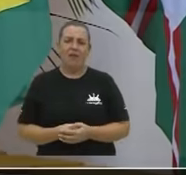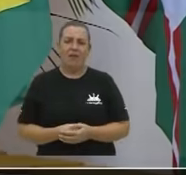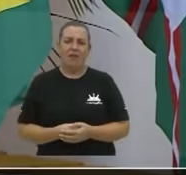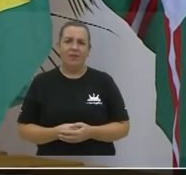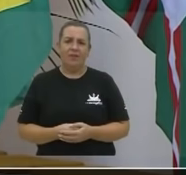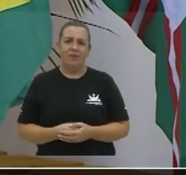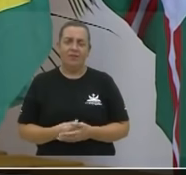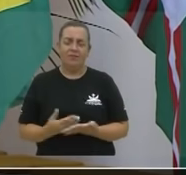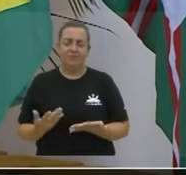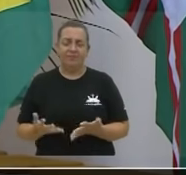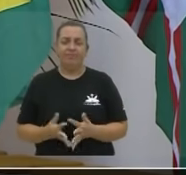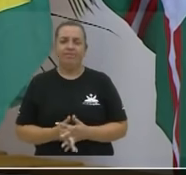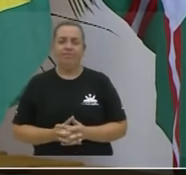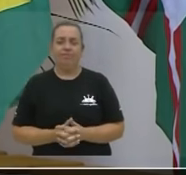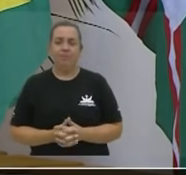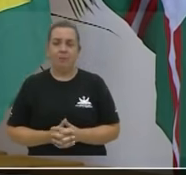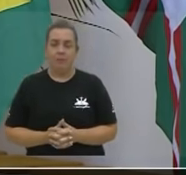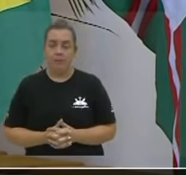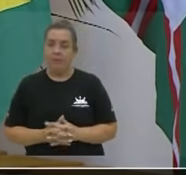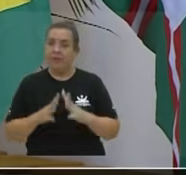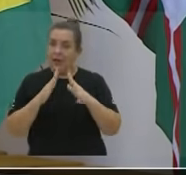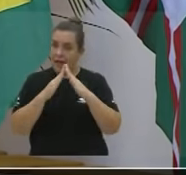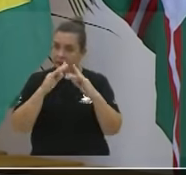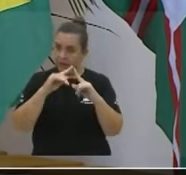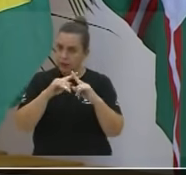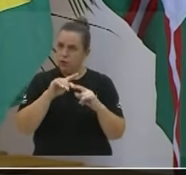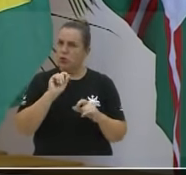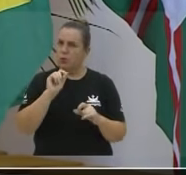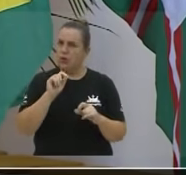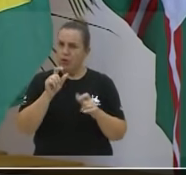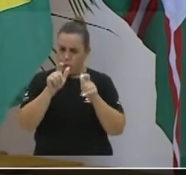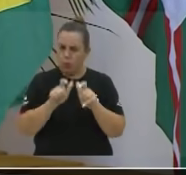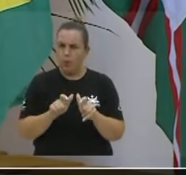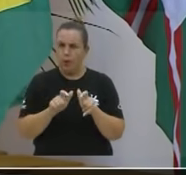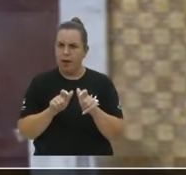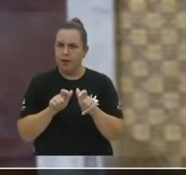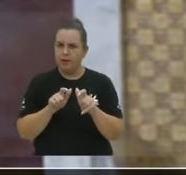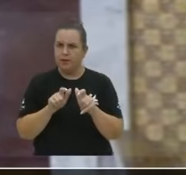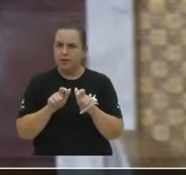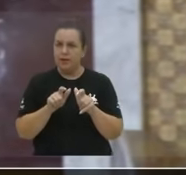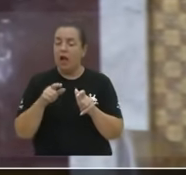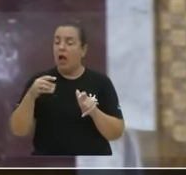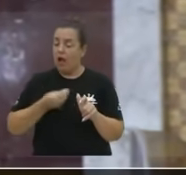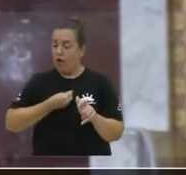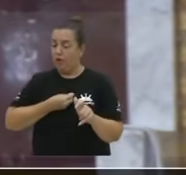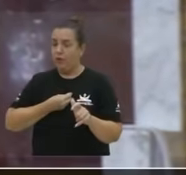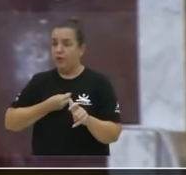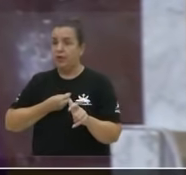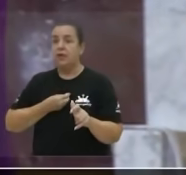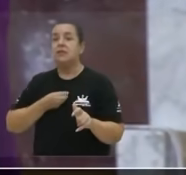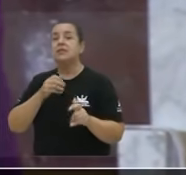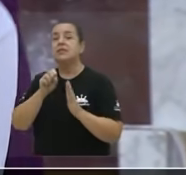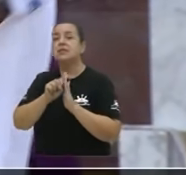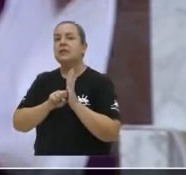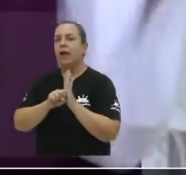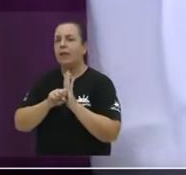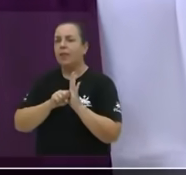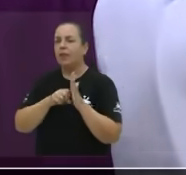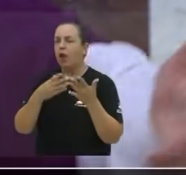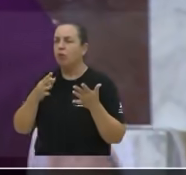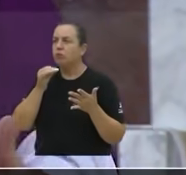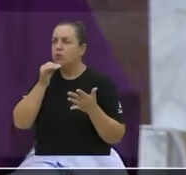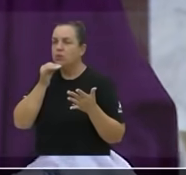mesmo disse. A igreja, a vida sacramental, as